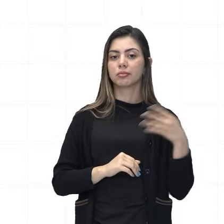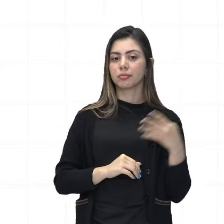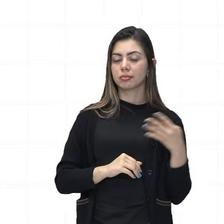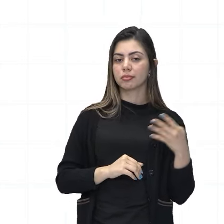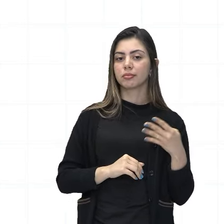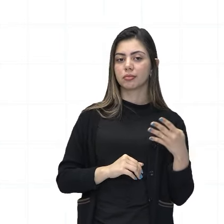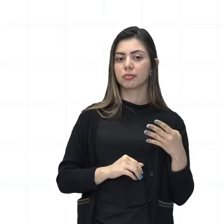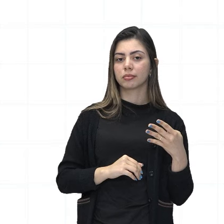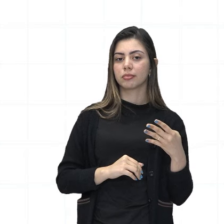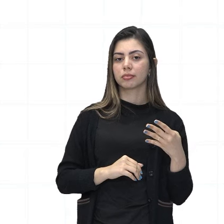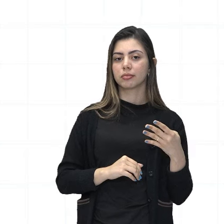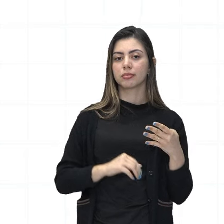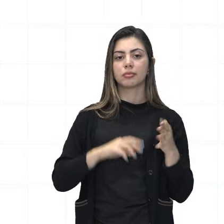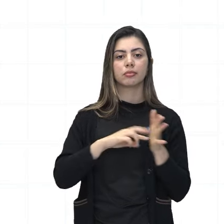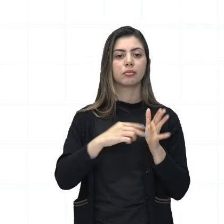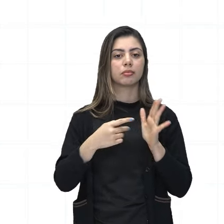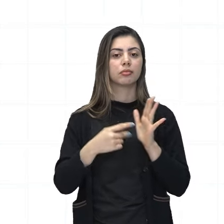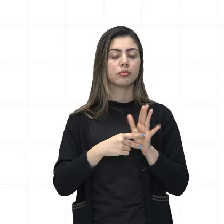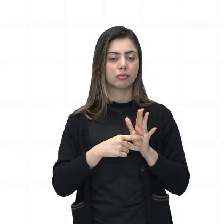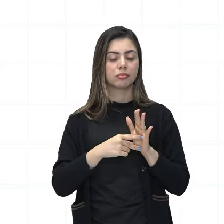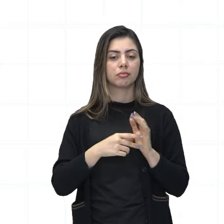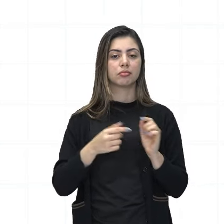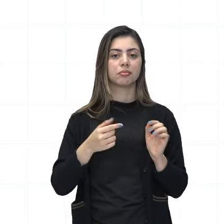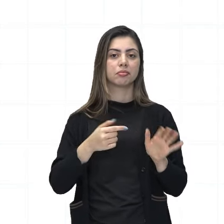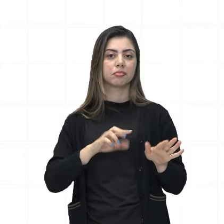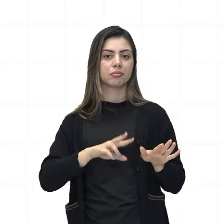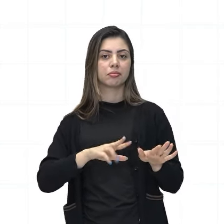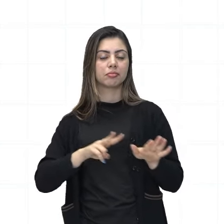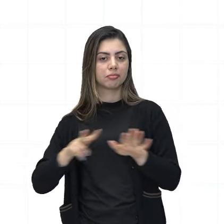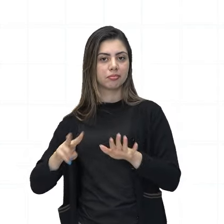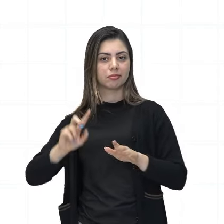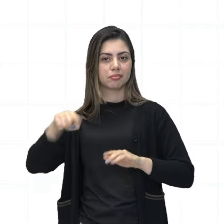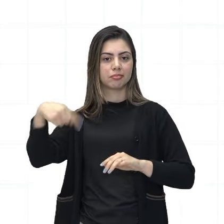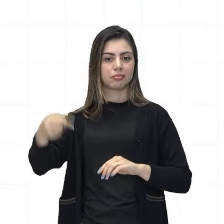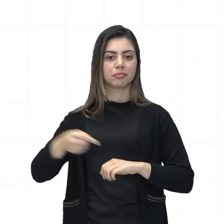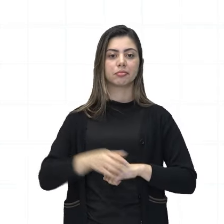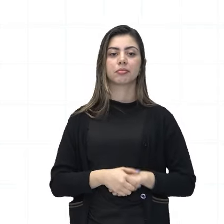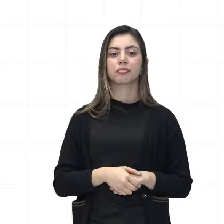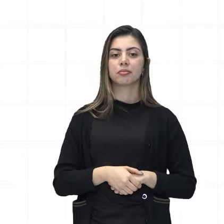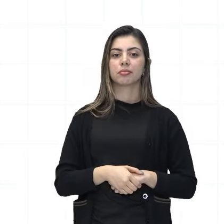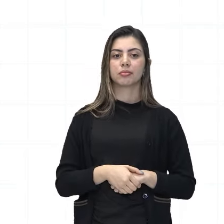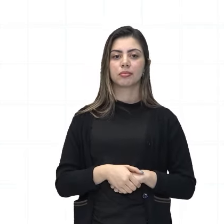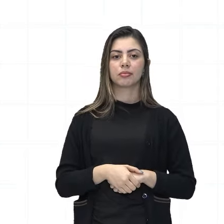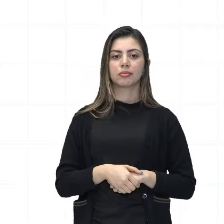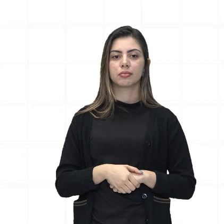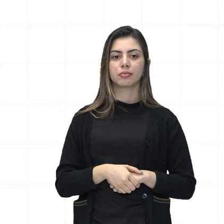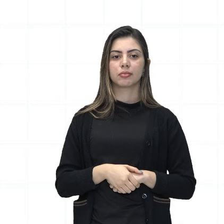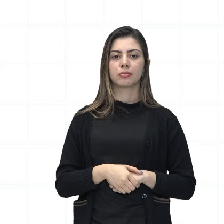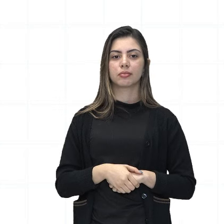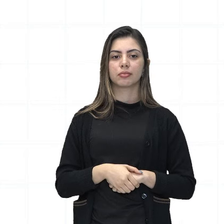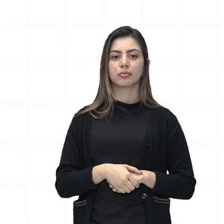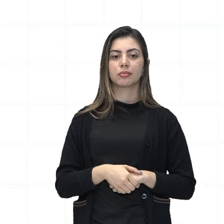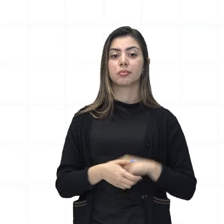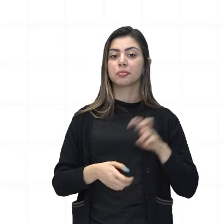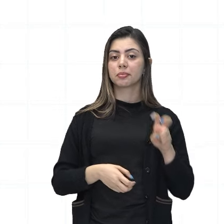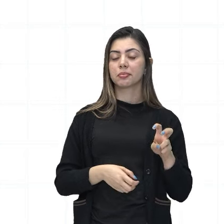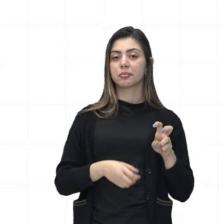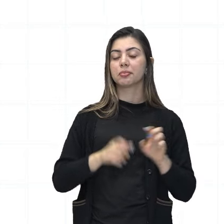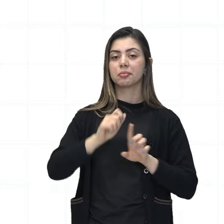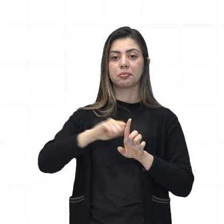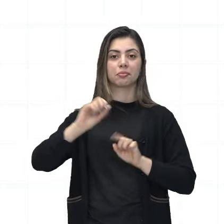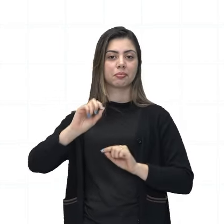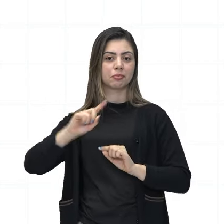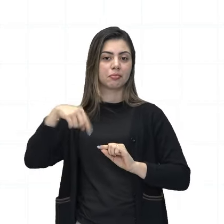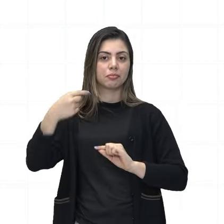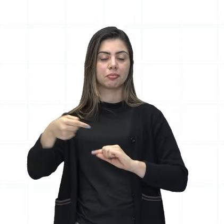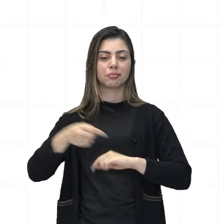Next week, que significa na próxima semana. Next month, no próximo mês. Vamos